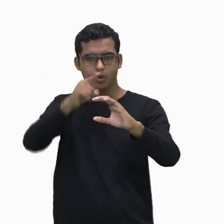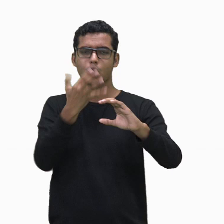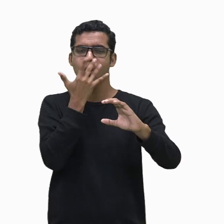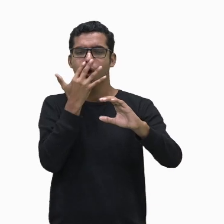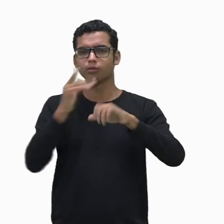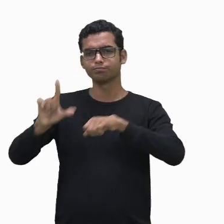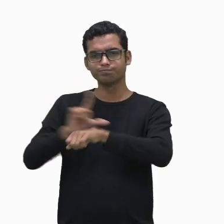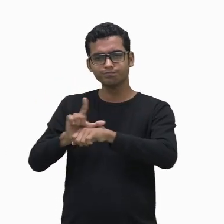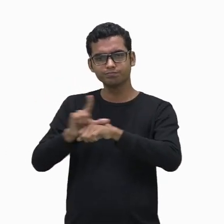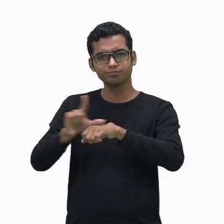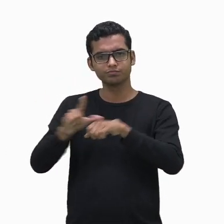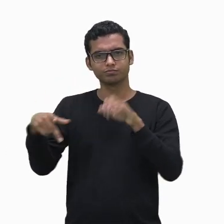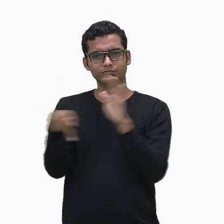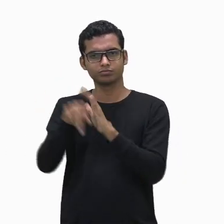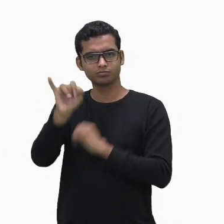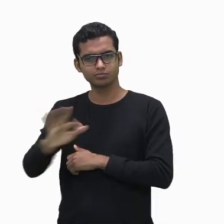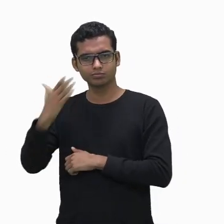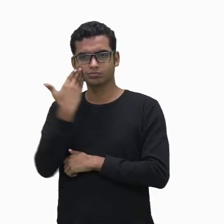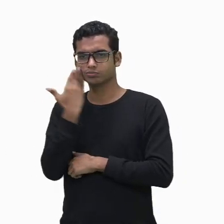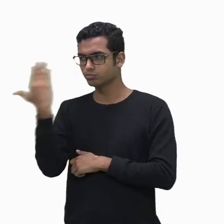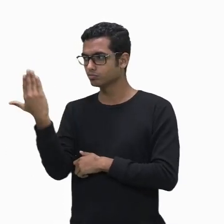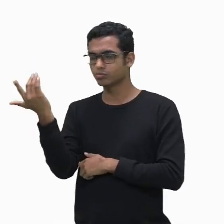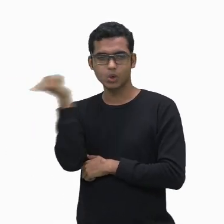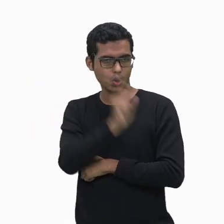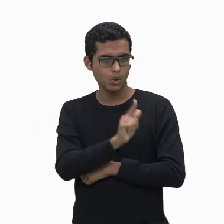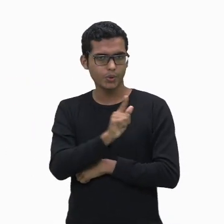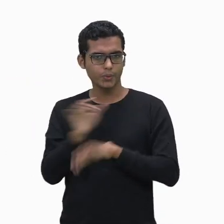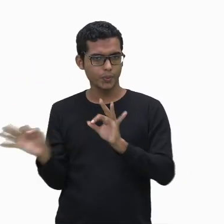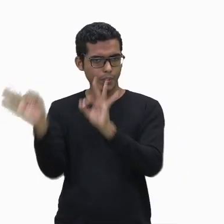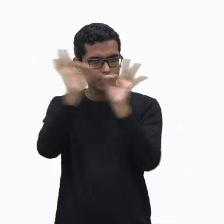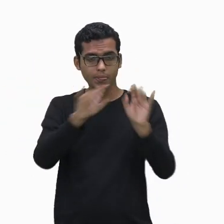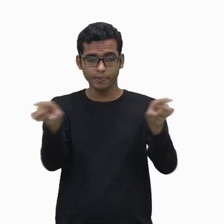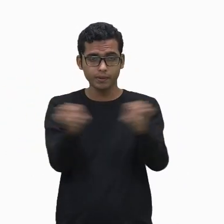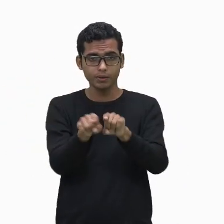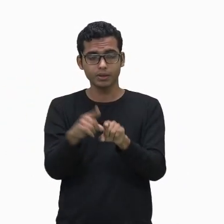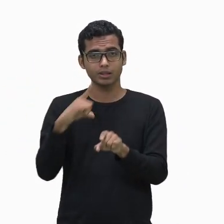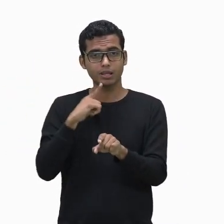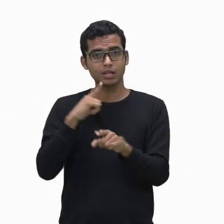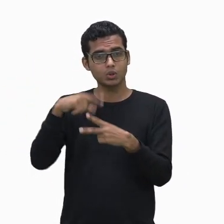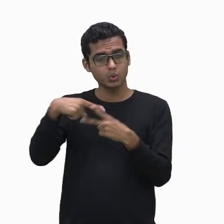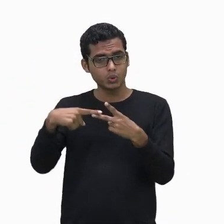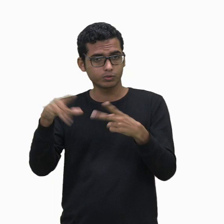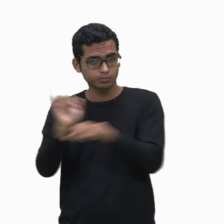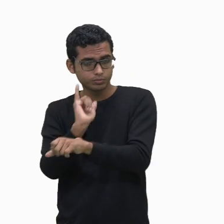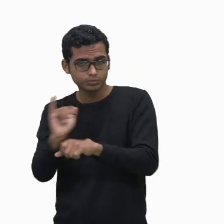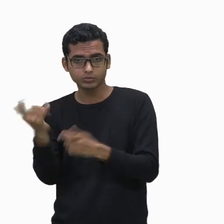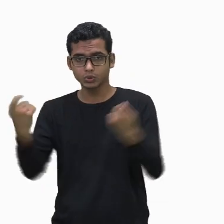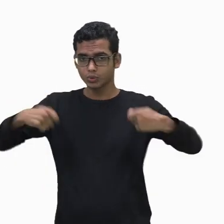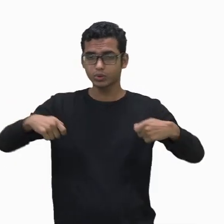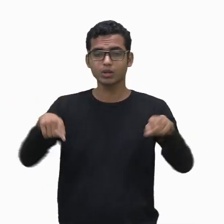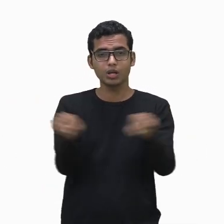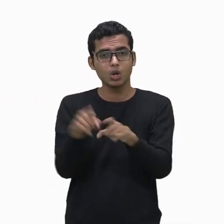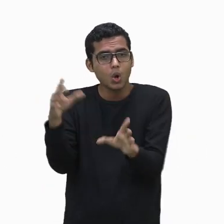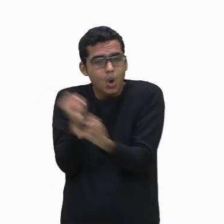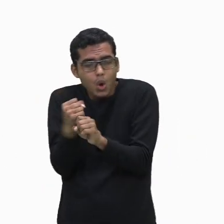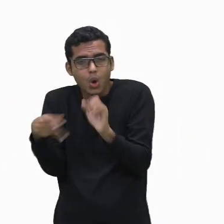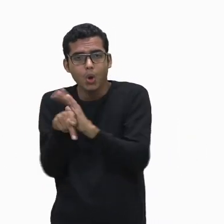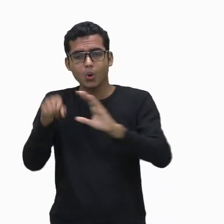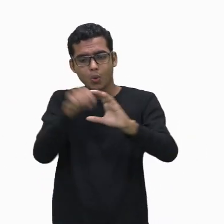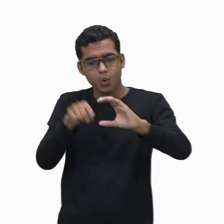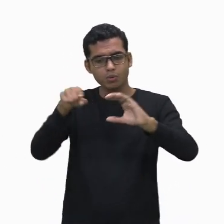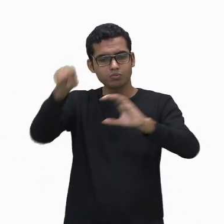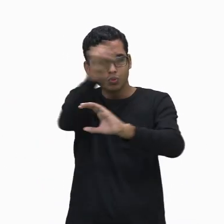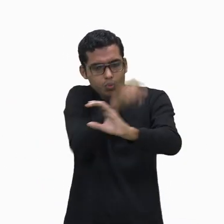lilás da nossa imagem, né, que é justamente a nossa coroa circular, a gente tem então duas maneiras. Ou a gente calcula